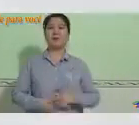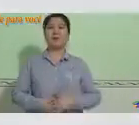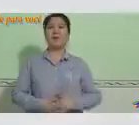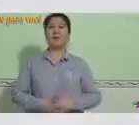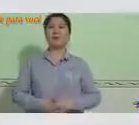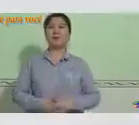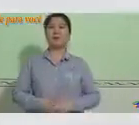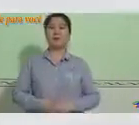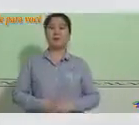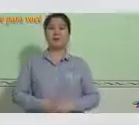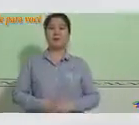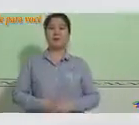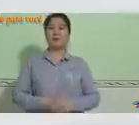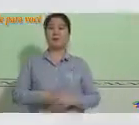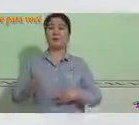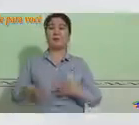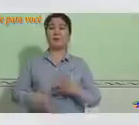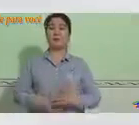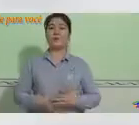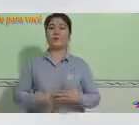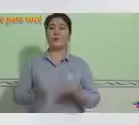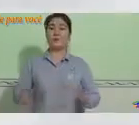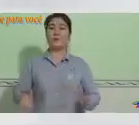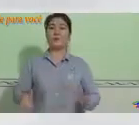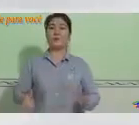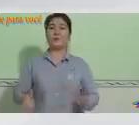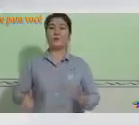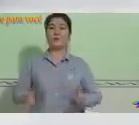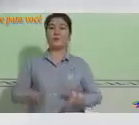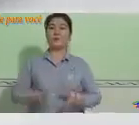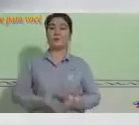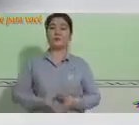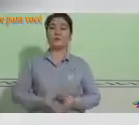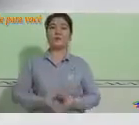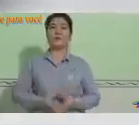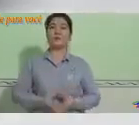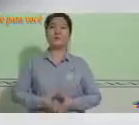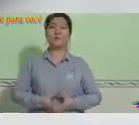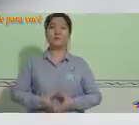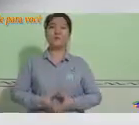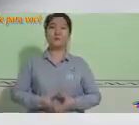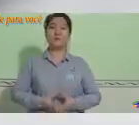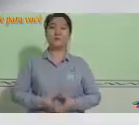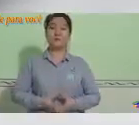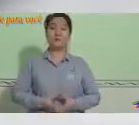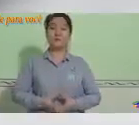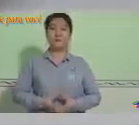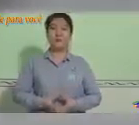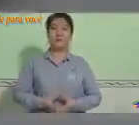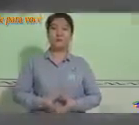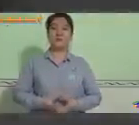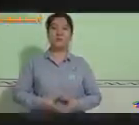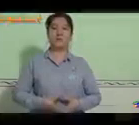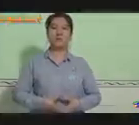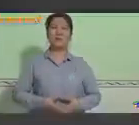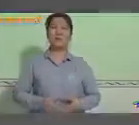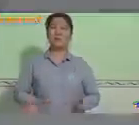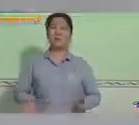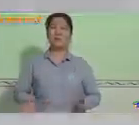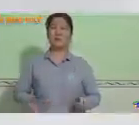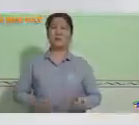RMICAFERIAPOR 2 minutos, essa diferença de temperatura ajude a melhorar a oxigenação dos tecidos e a